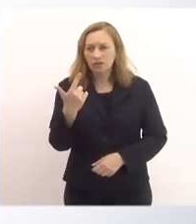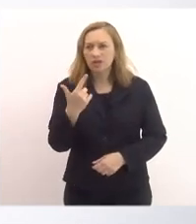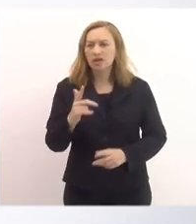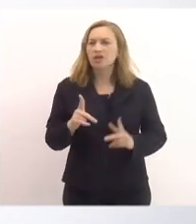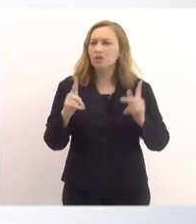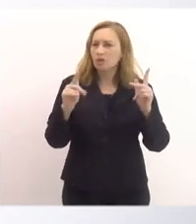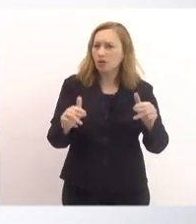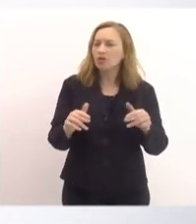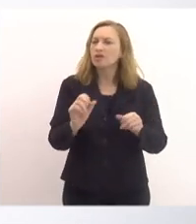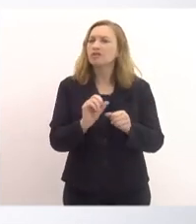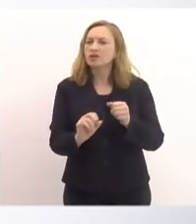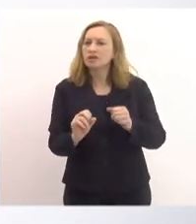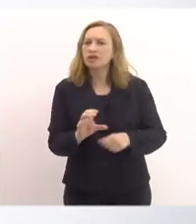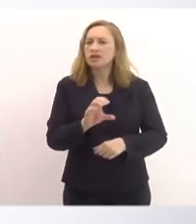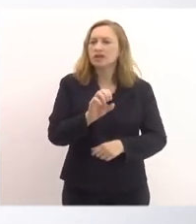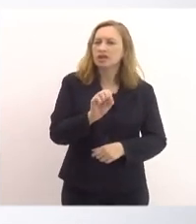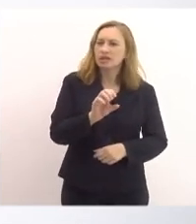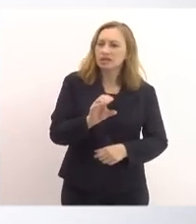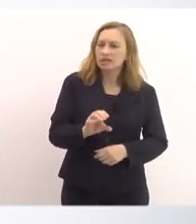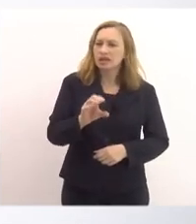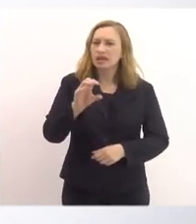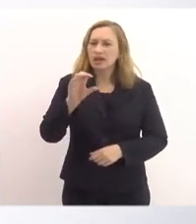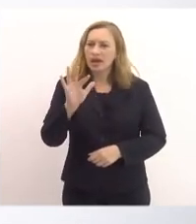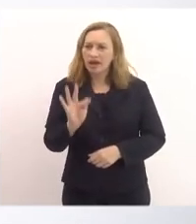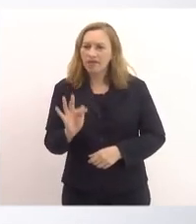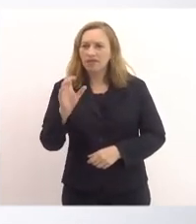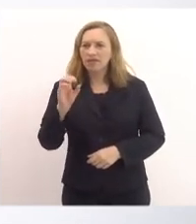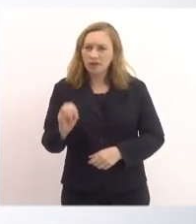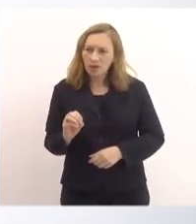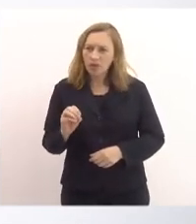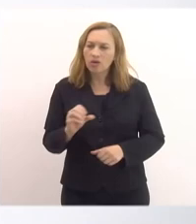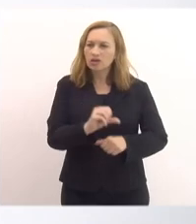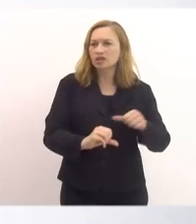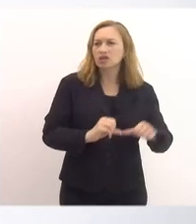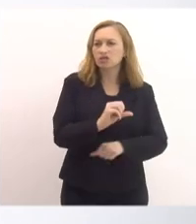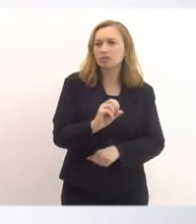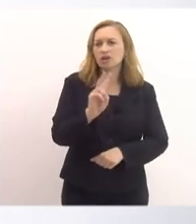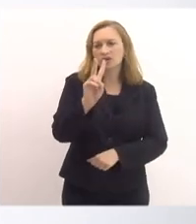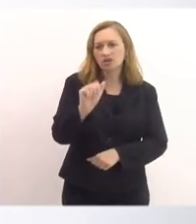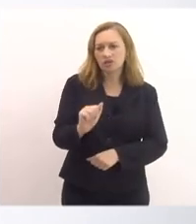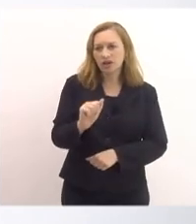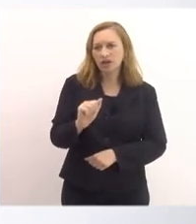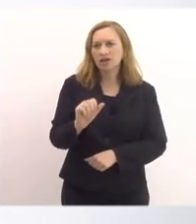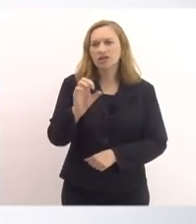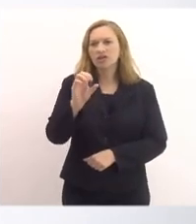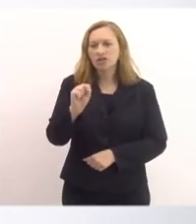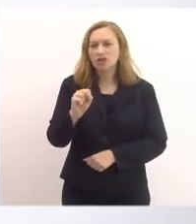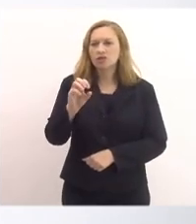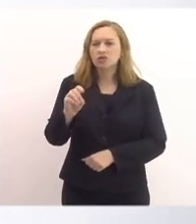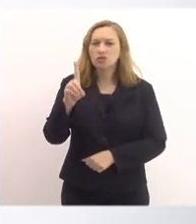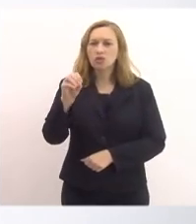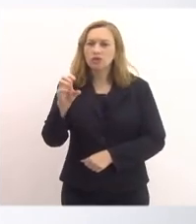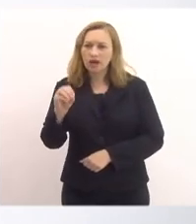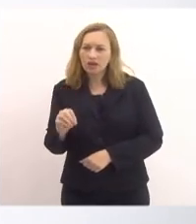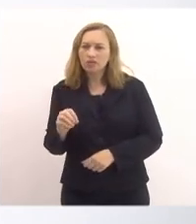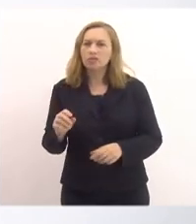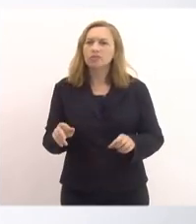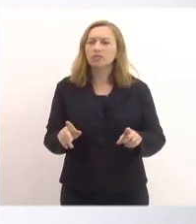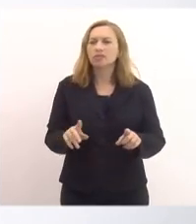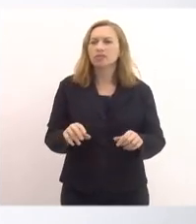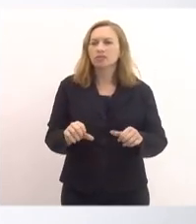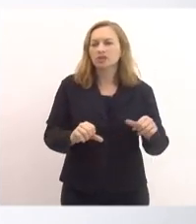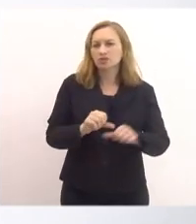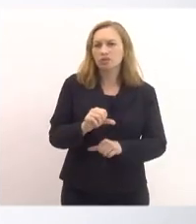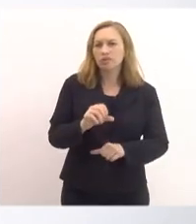com o CFO, que é fazer a medida compensatória, transformar as vagas de soldado para cabo. E isso aí acaba